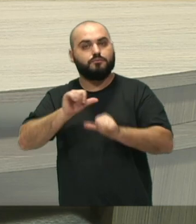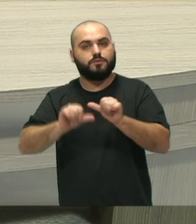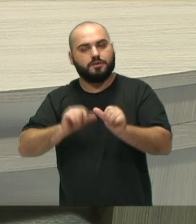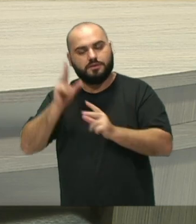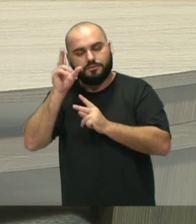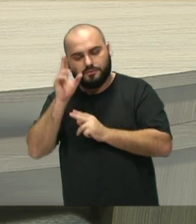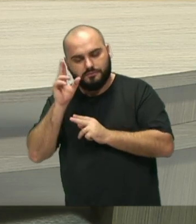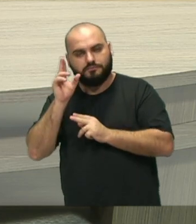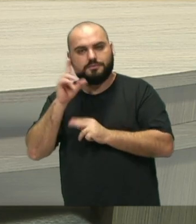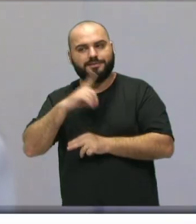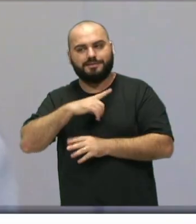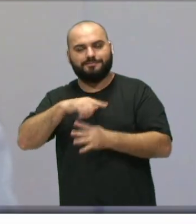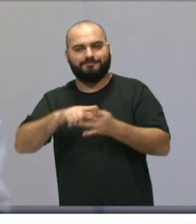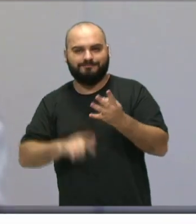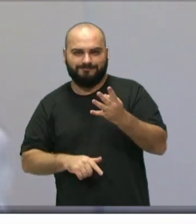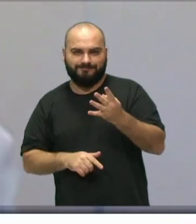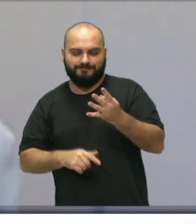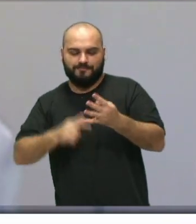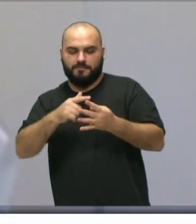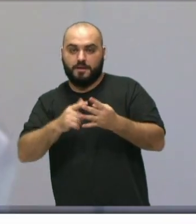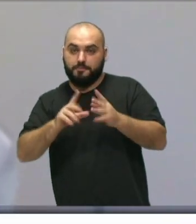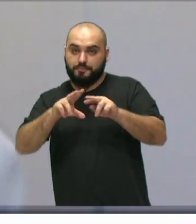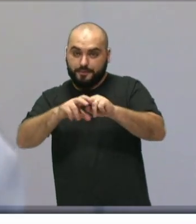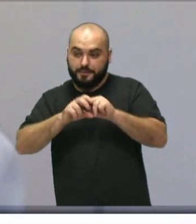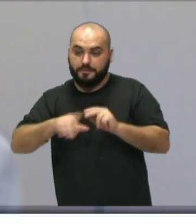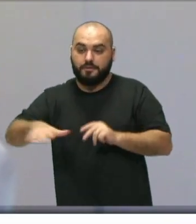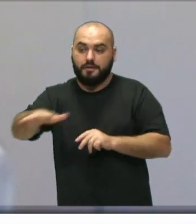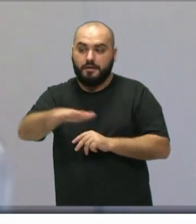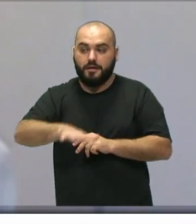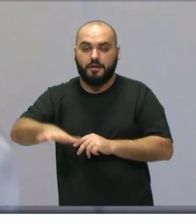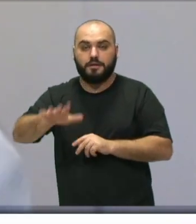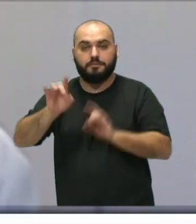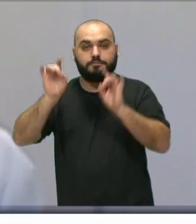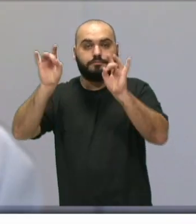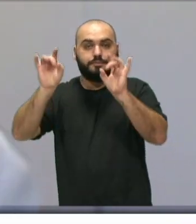Então, esses especialistas têm condição de